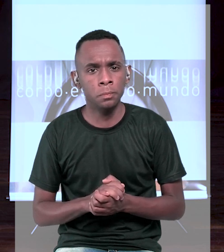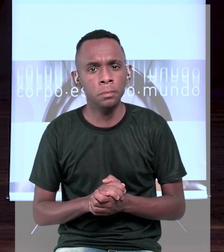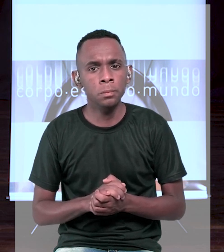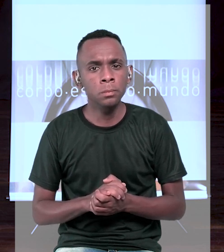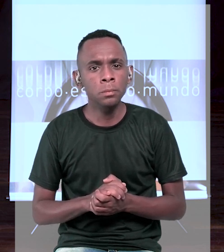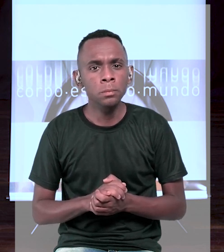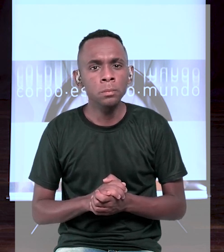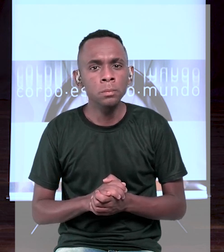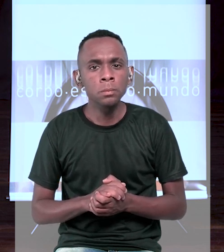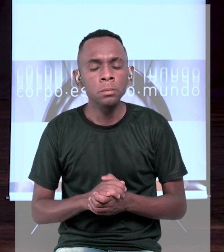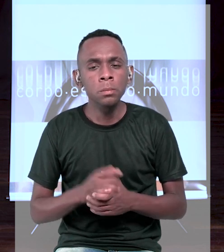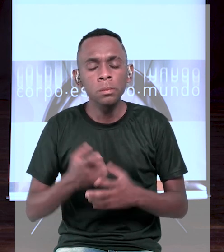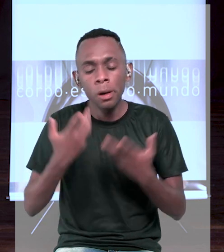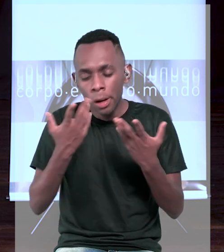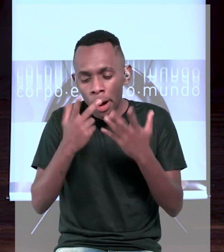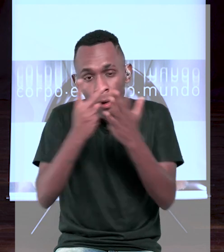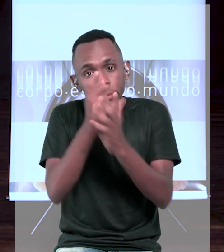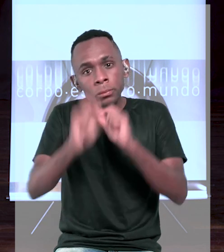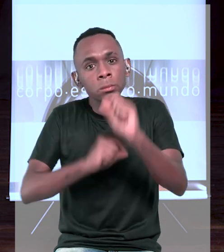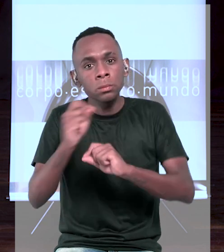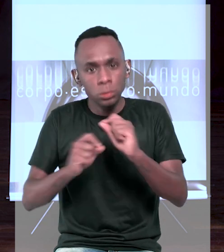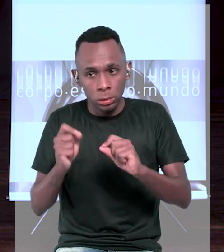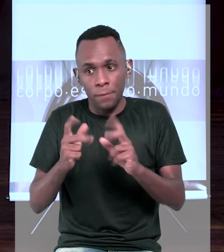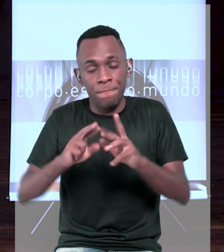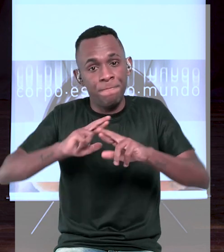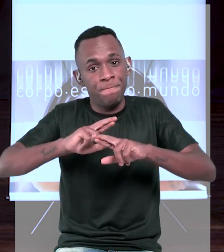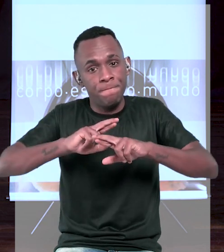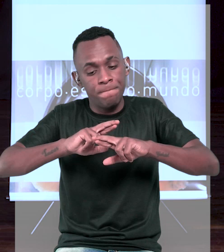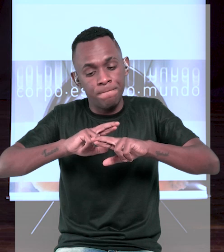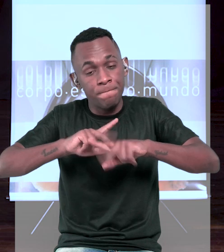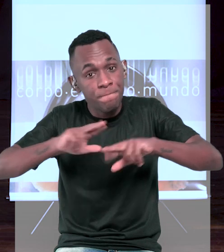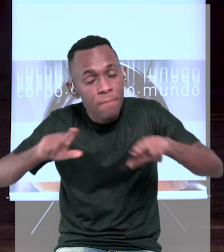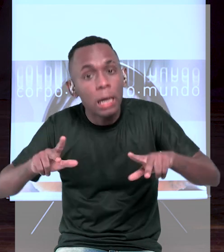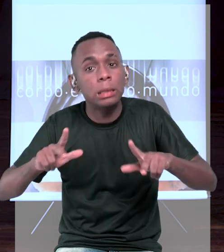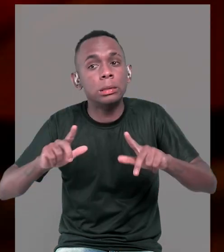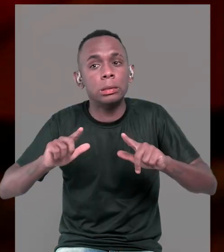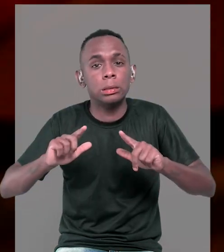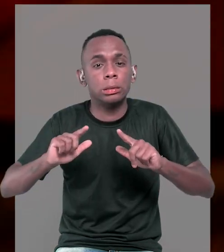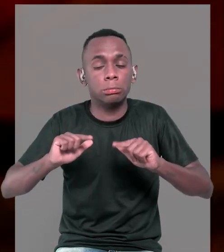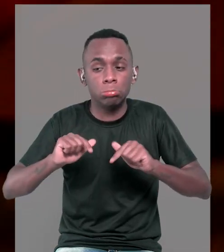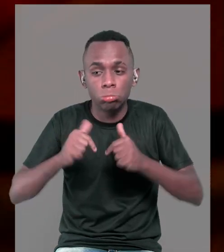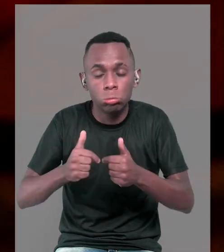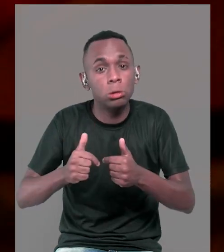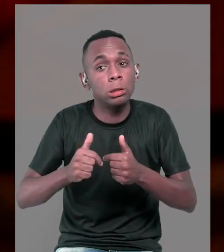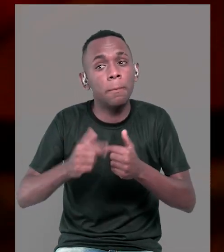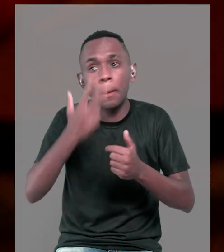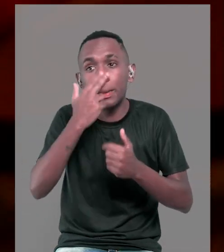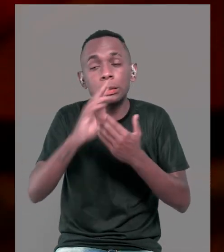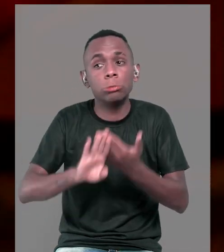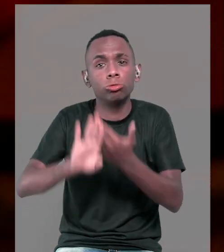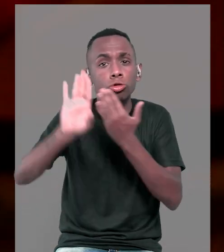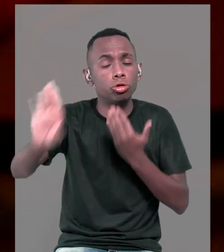vai nos dar ocupações, às vezes excessivamente distantes daquelas que a pura e